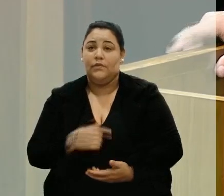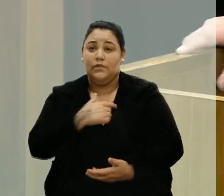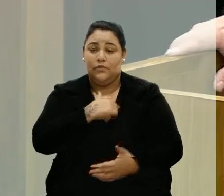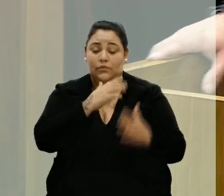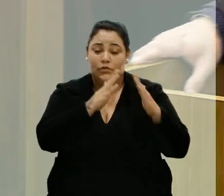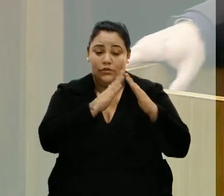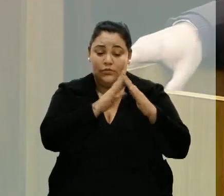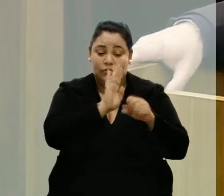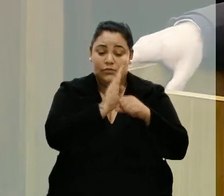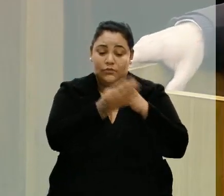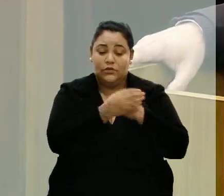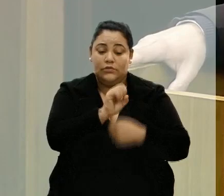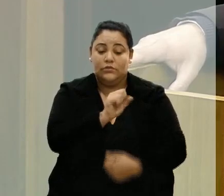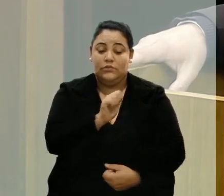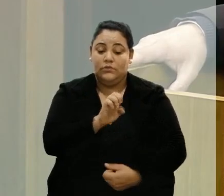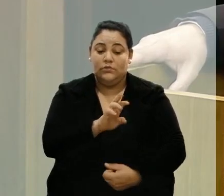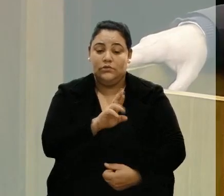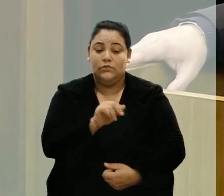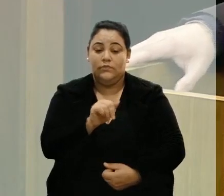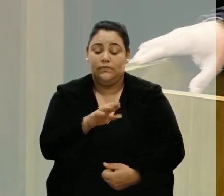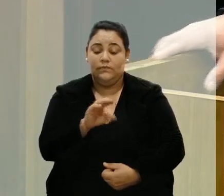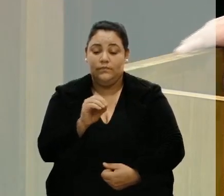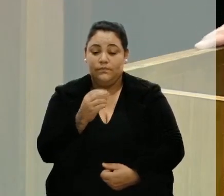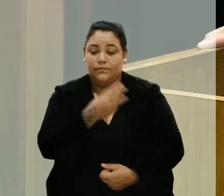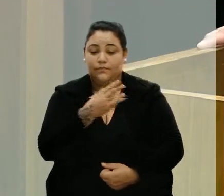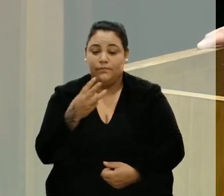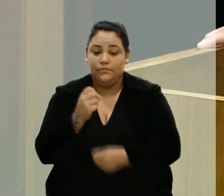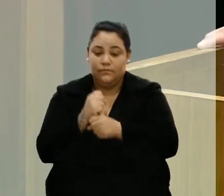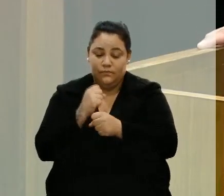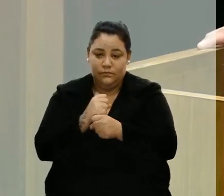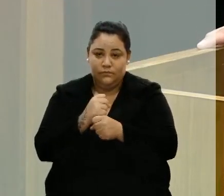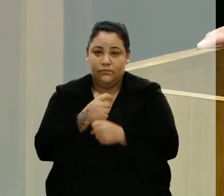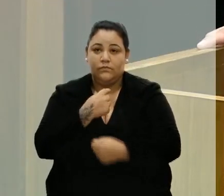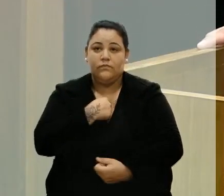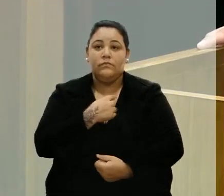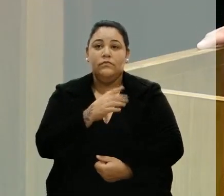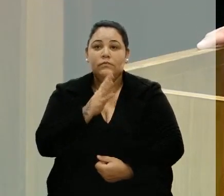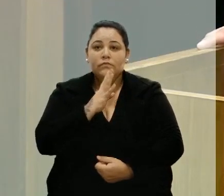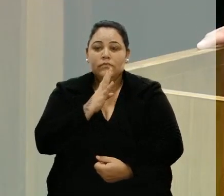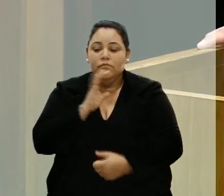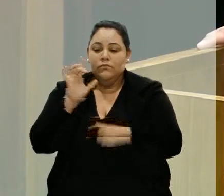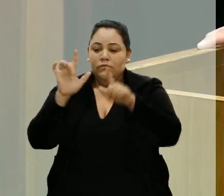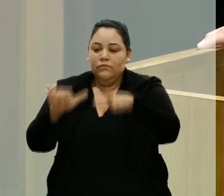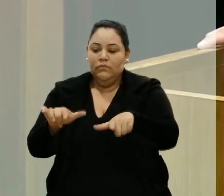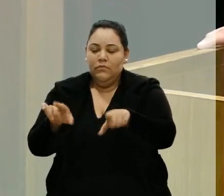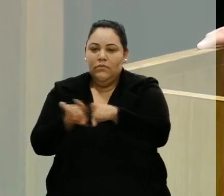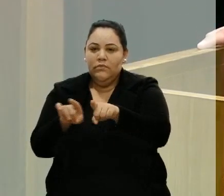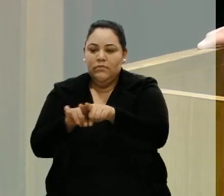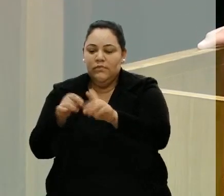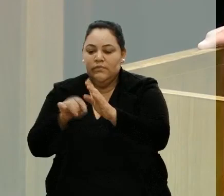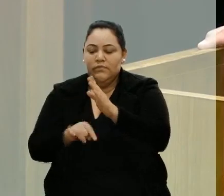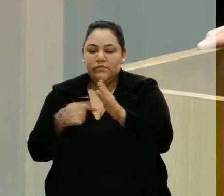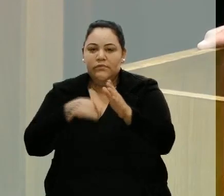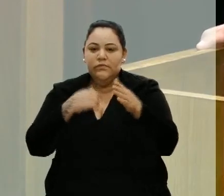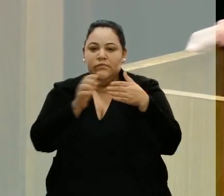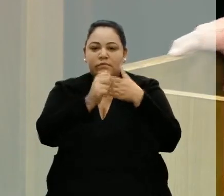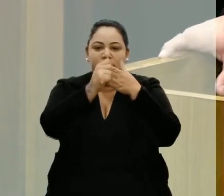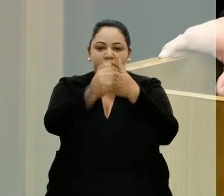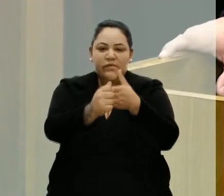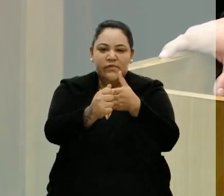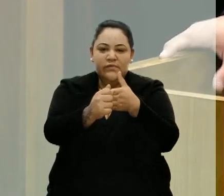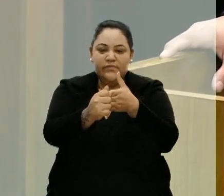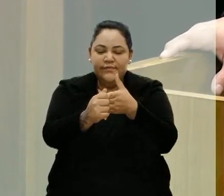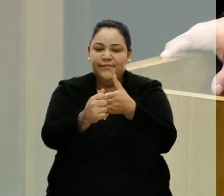bairro Serrano há 33 anos e conhecedor de causa, e acompanho de perto a